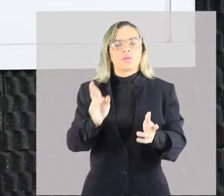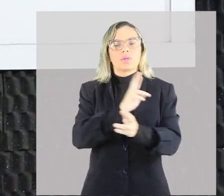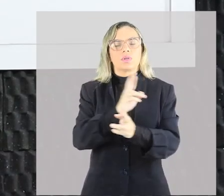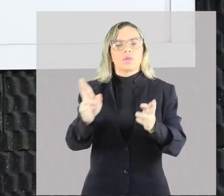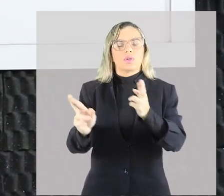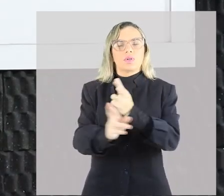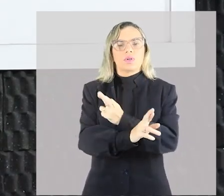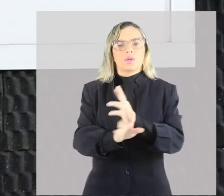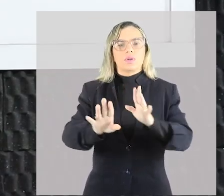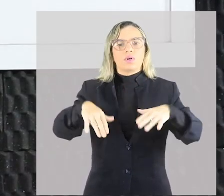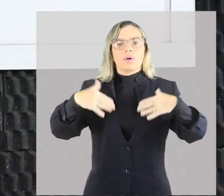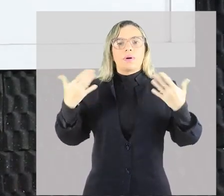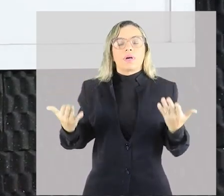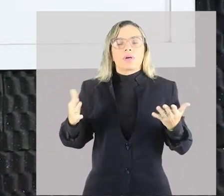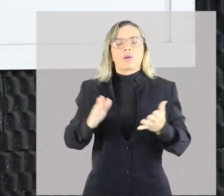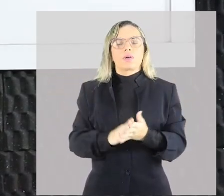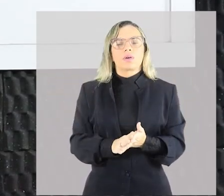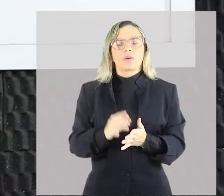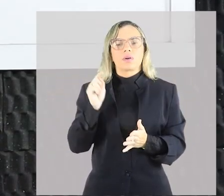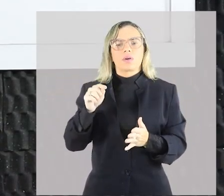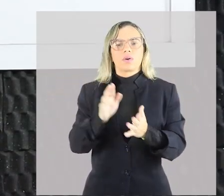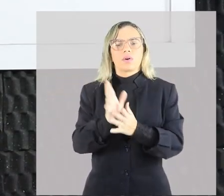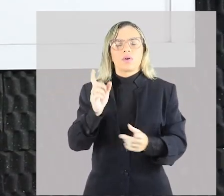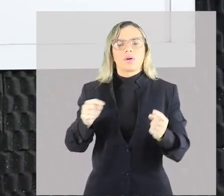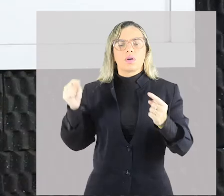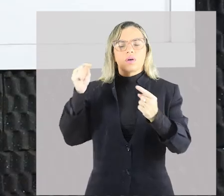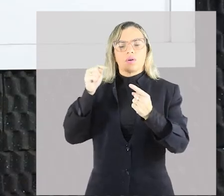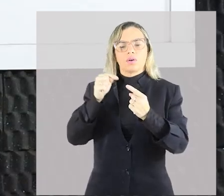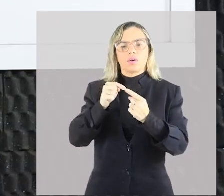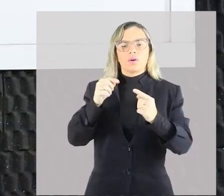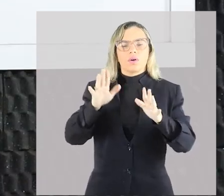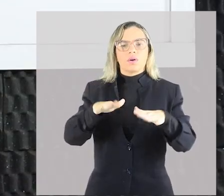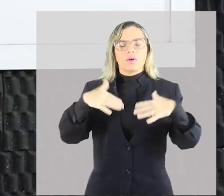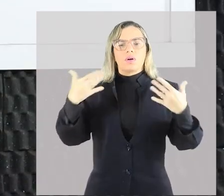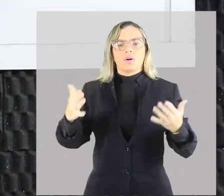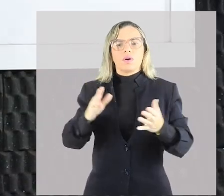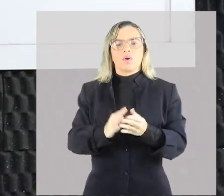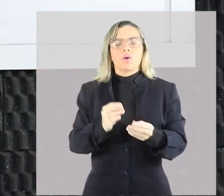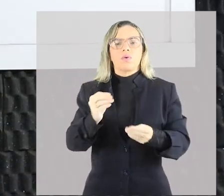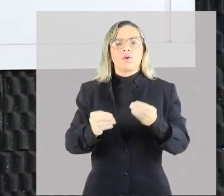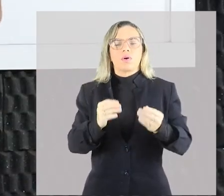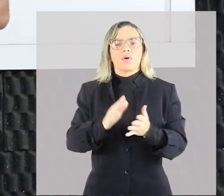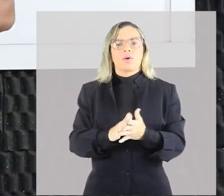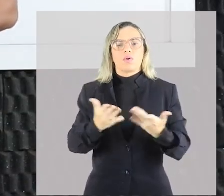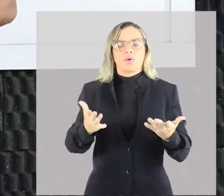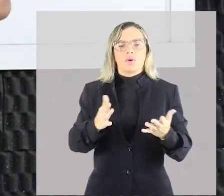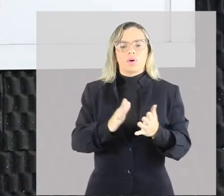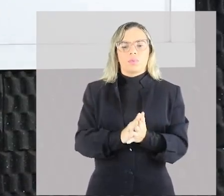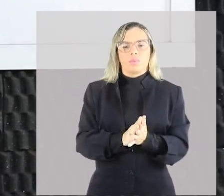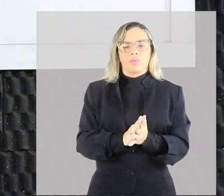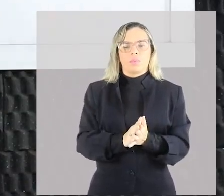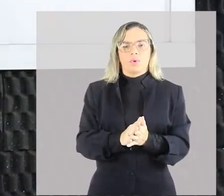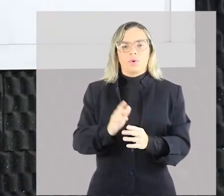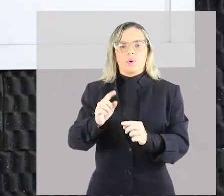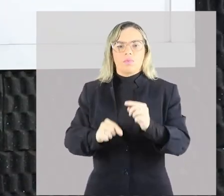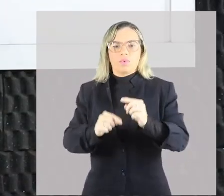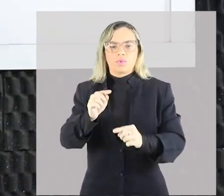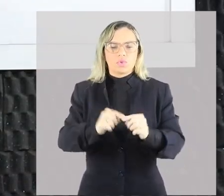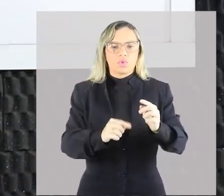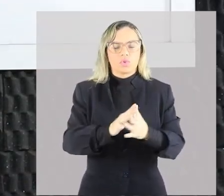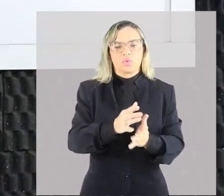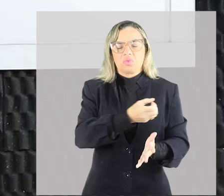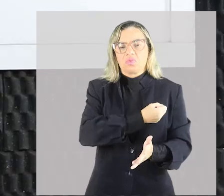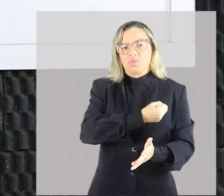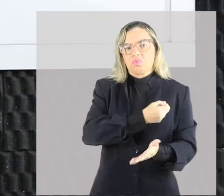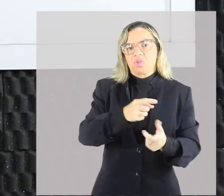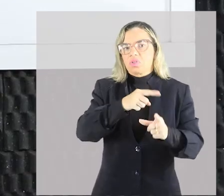ela serve para quê? Ela serve para você determinar se um elemento